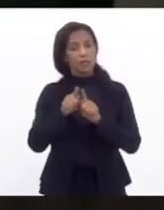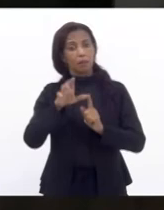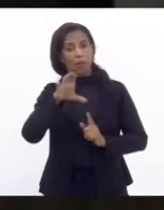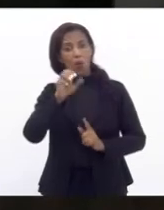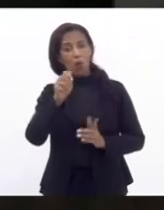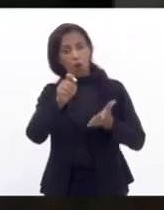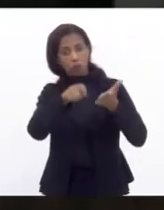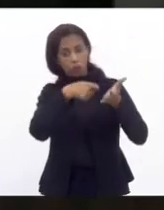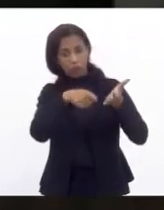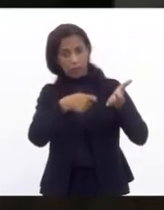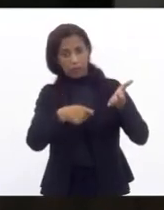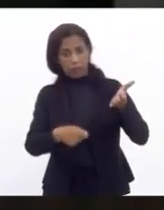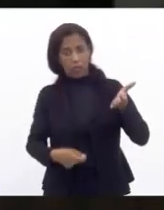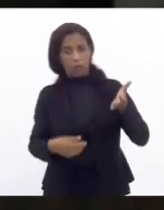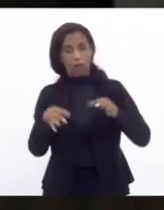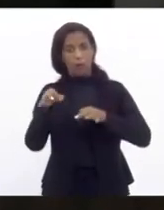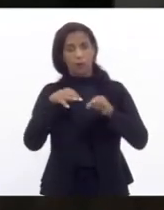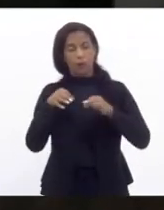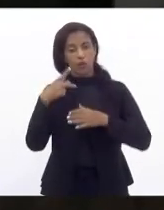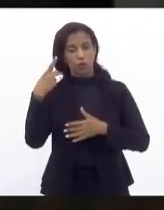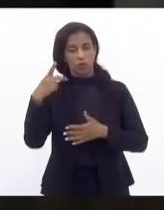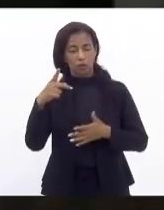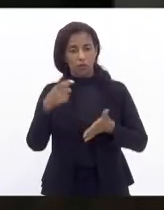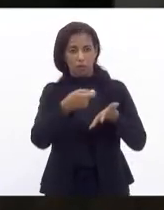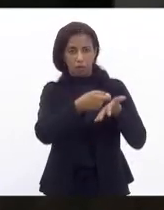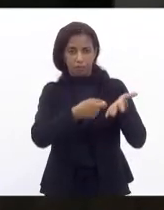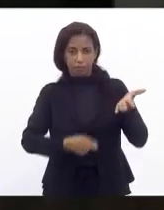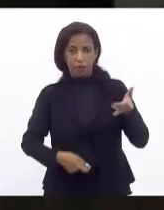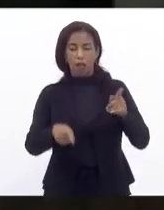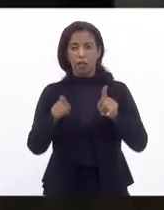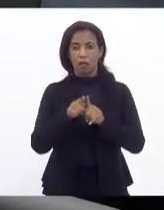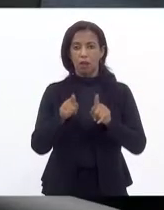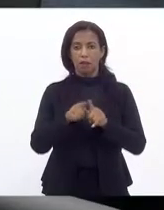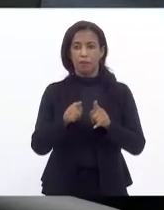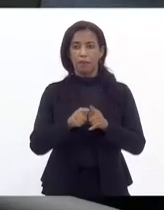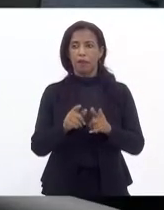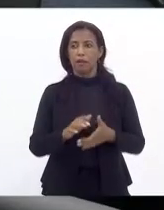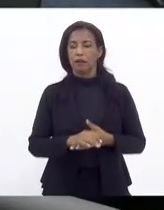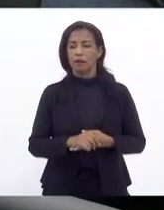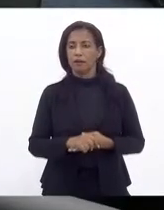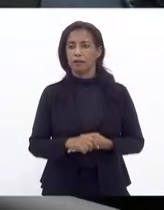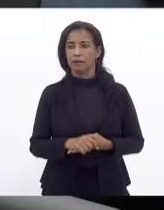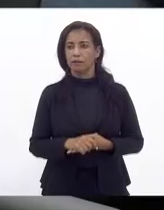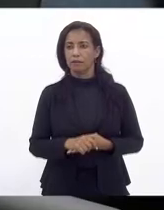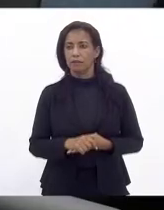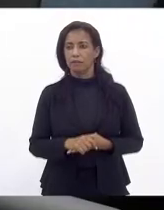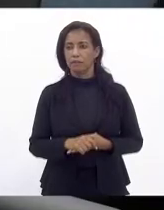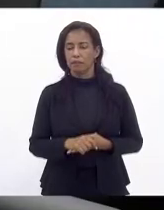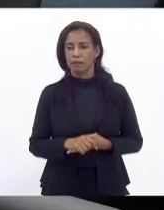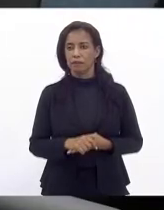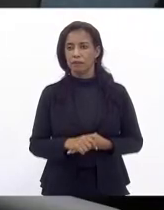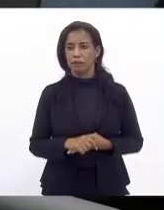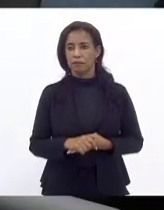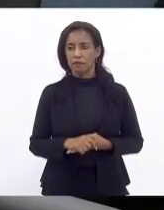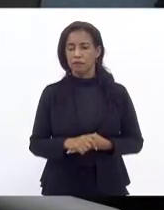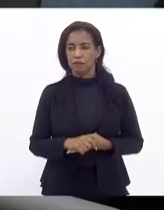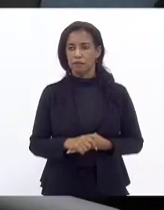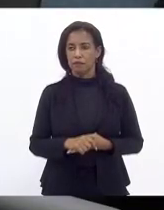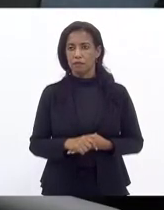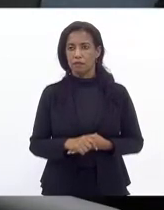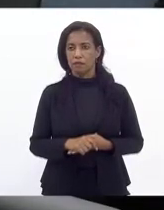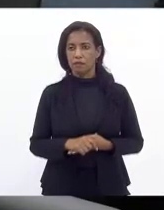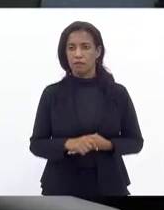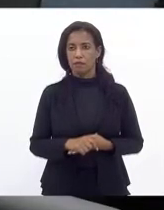coautoria ao projeto dela. Última indicação, tá, Matheus? O anterior do Sérgio. Deputada Lucinha e Luiz Paulo.